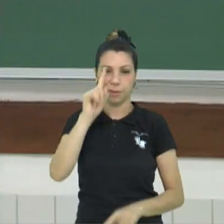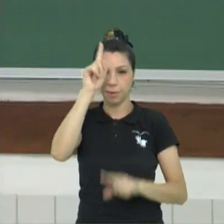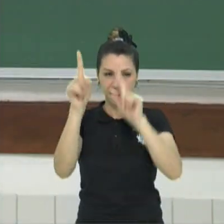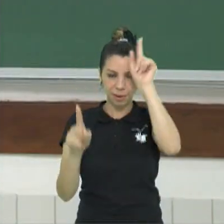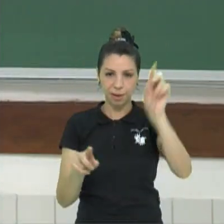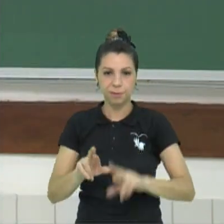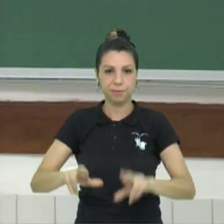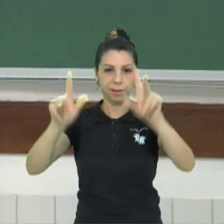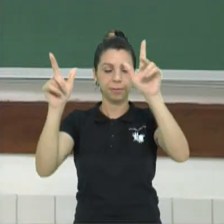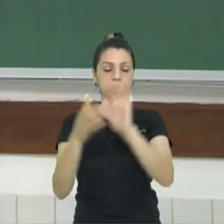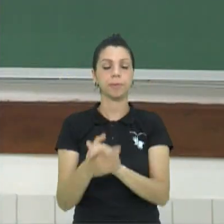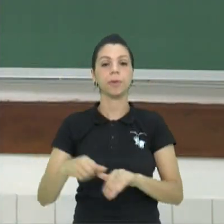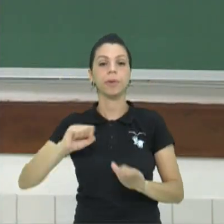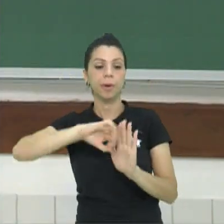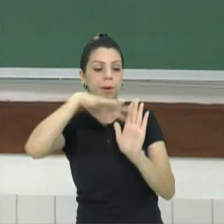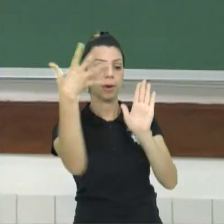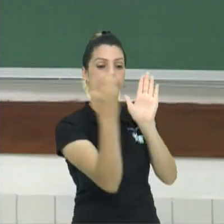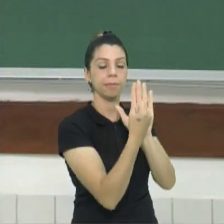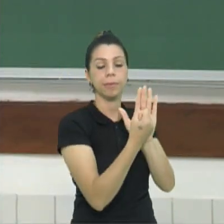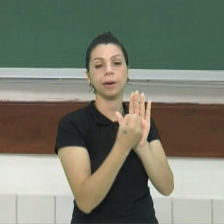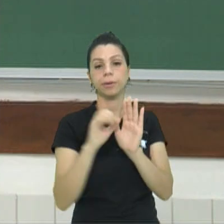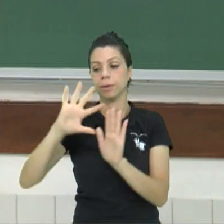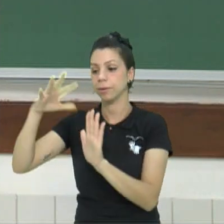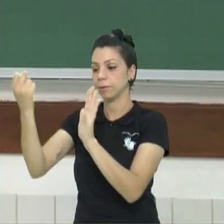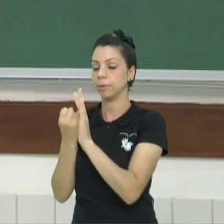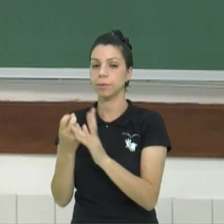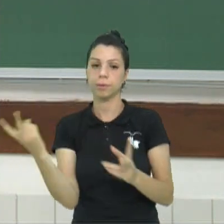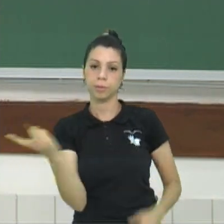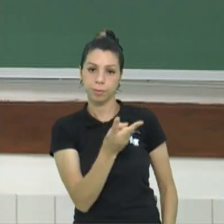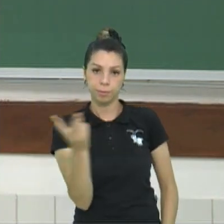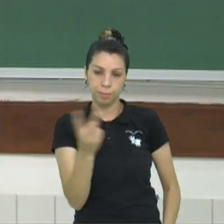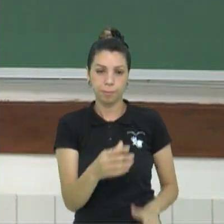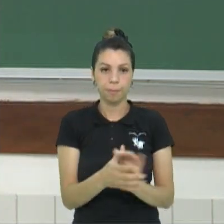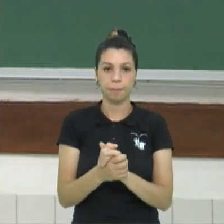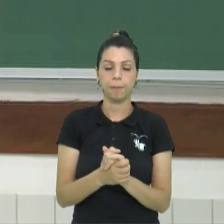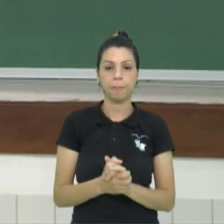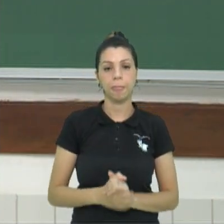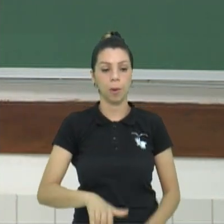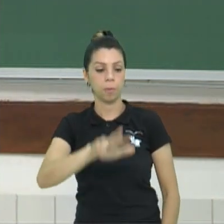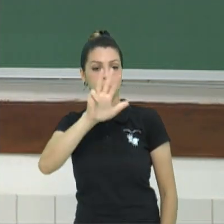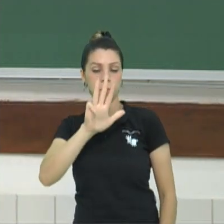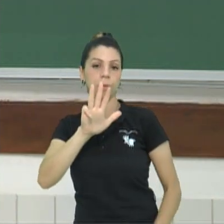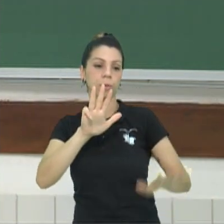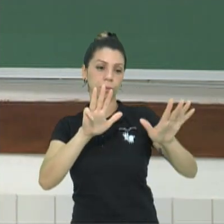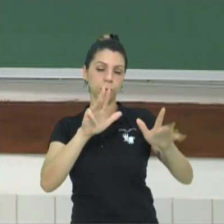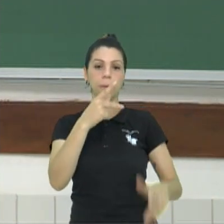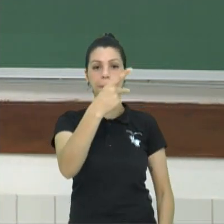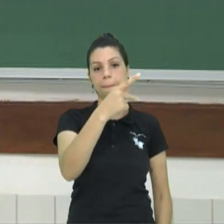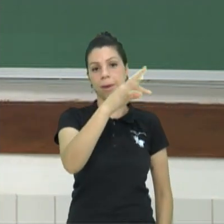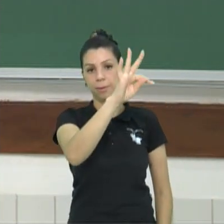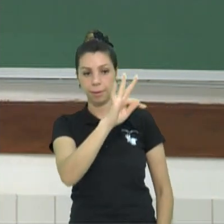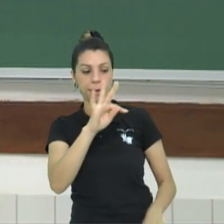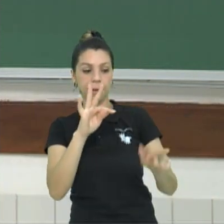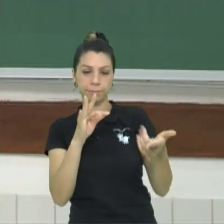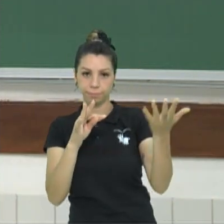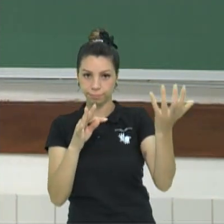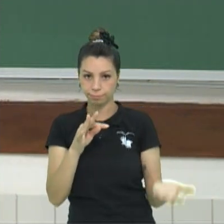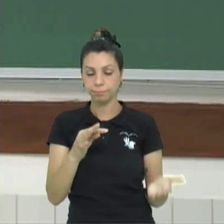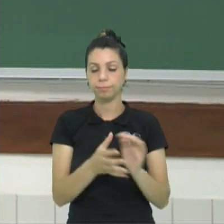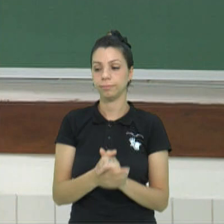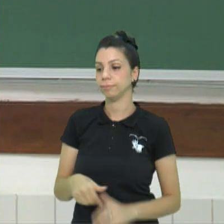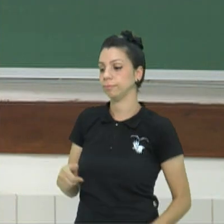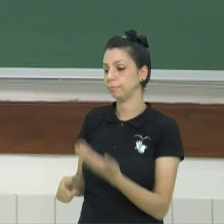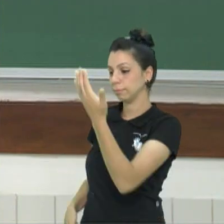os cartazes principais da campanha dos dois lados, do Lula pelo PT, o Partido dos Trabalhadores, e